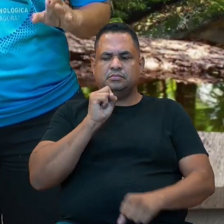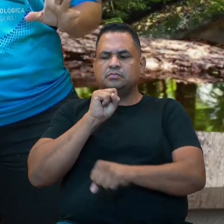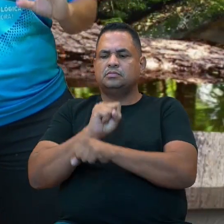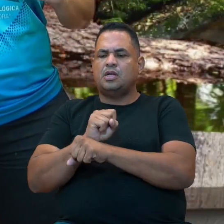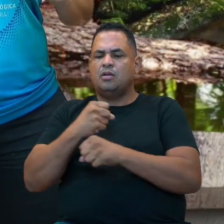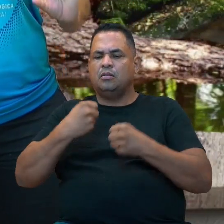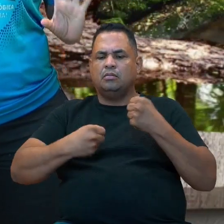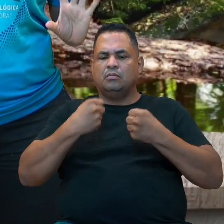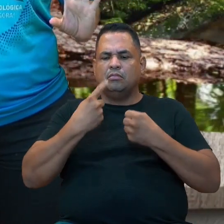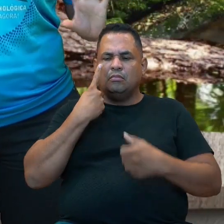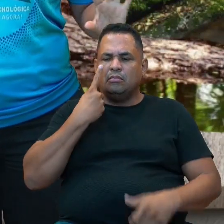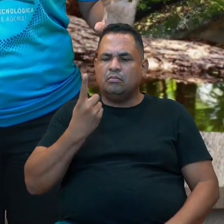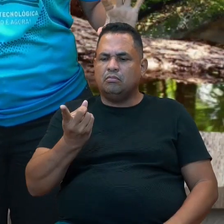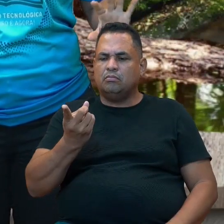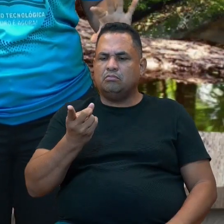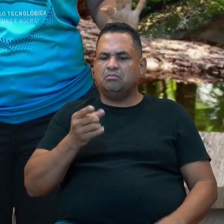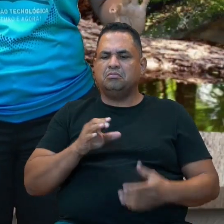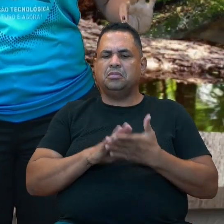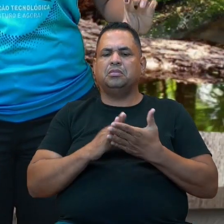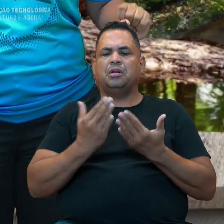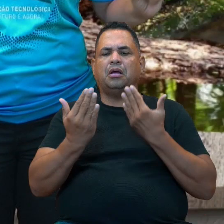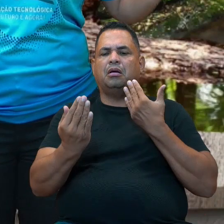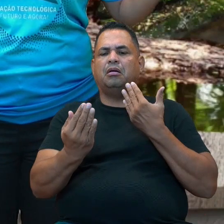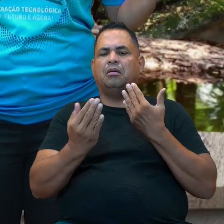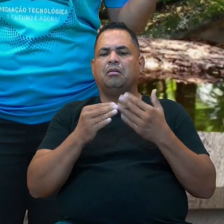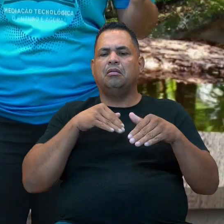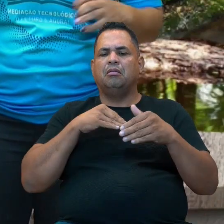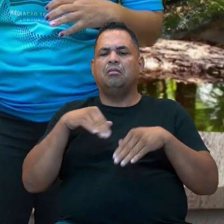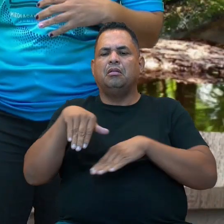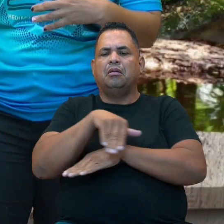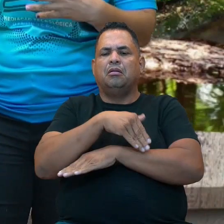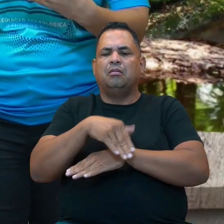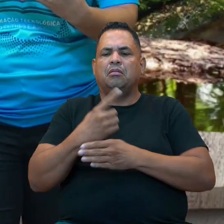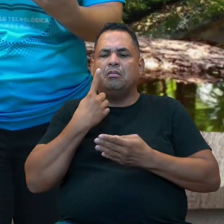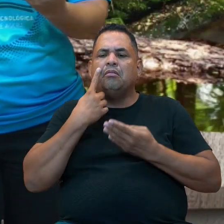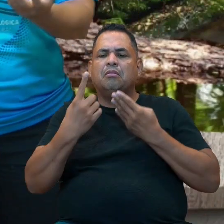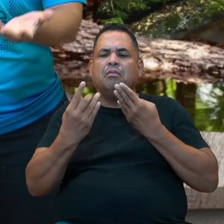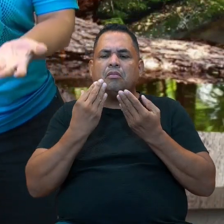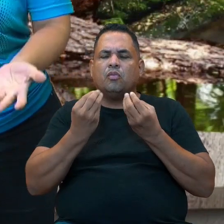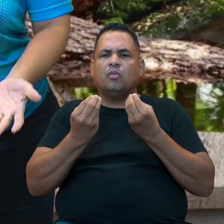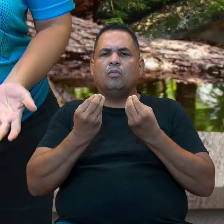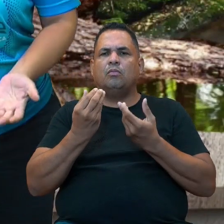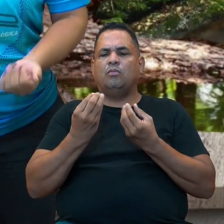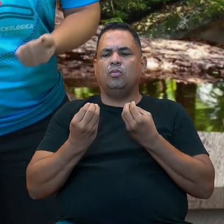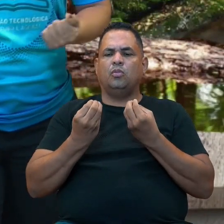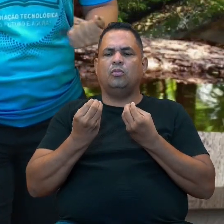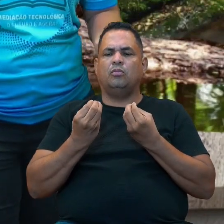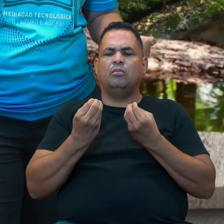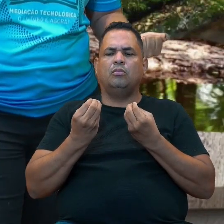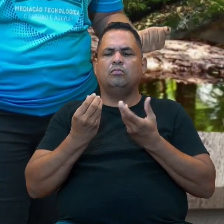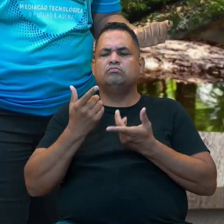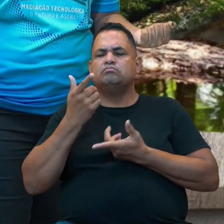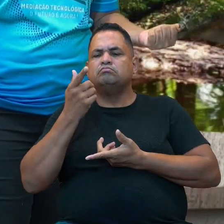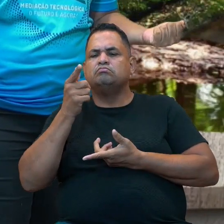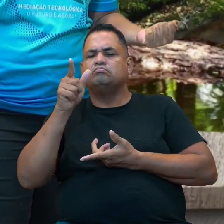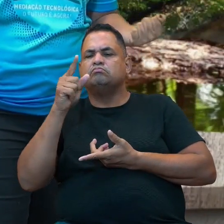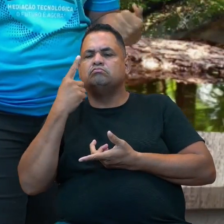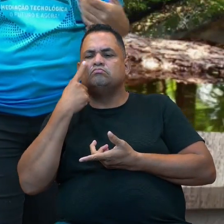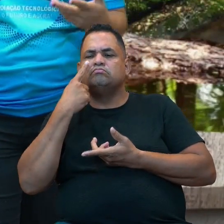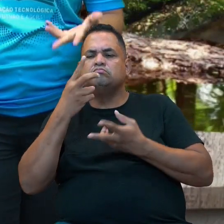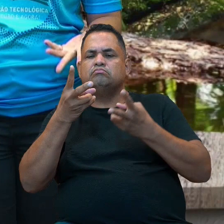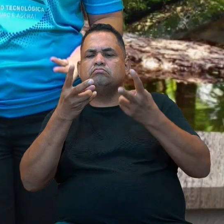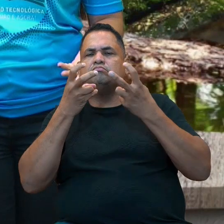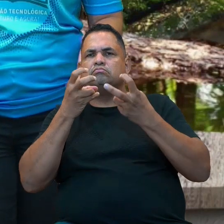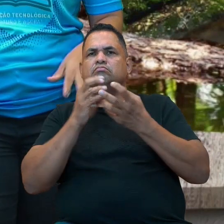você viu algo lá no meio da estrada. E aí, como é que a gente consegue perceber se esse organismo